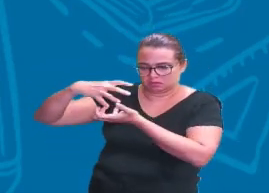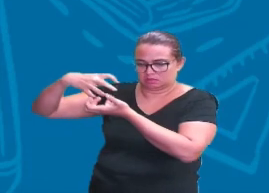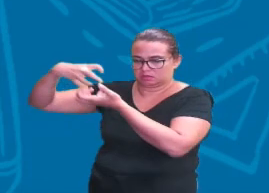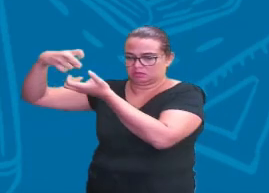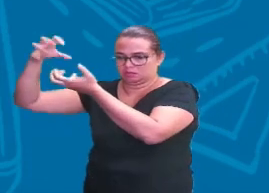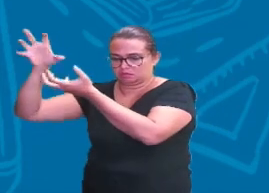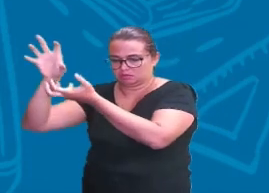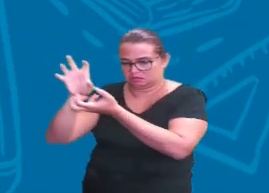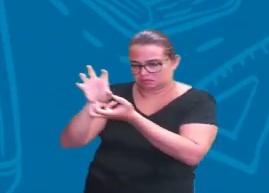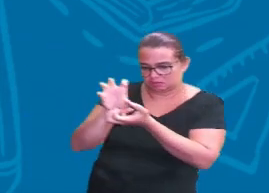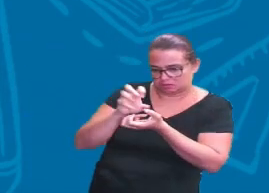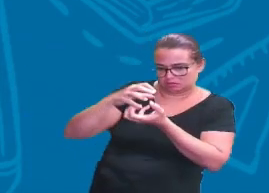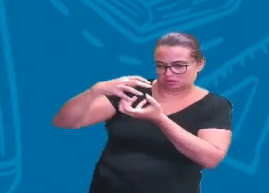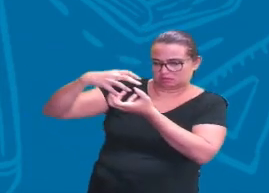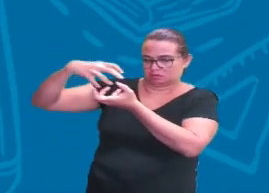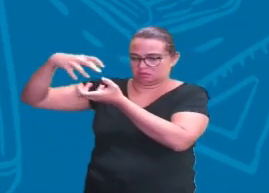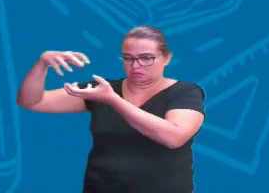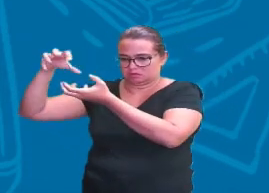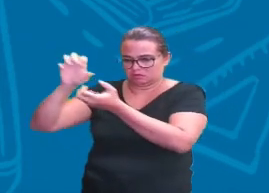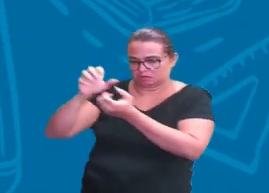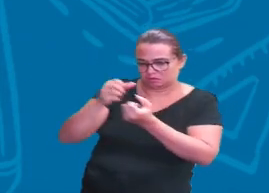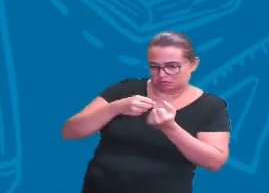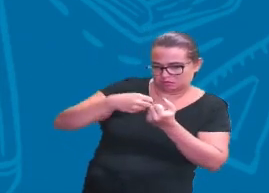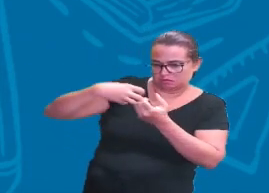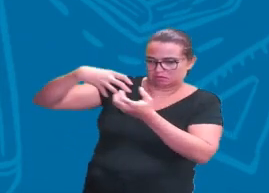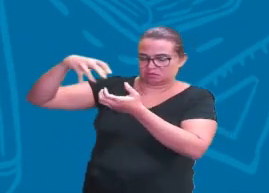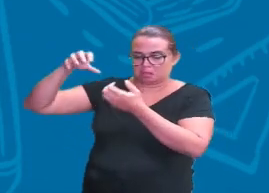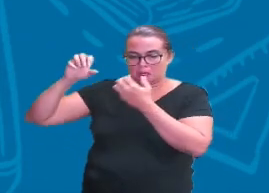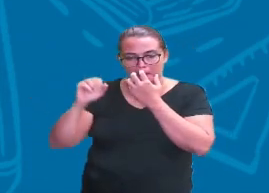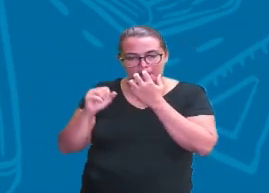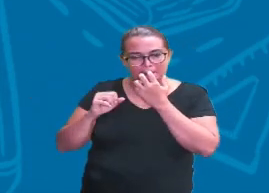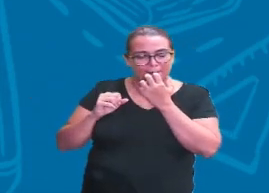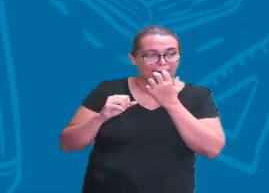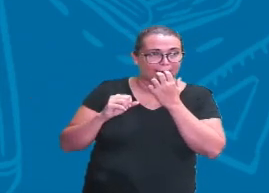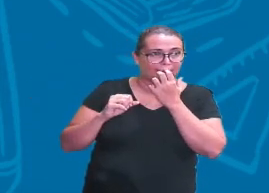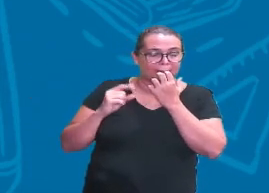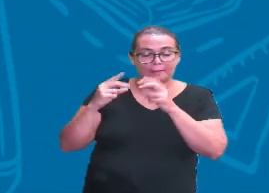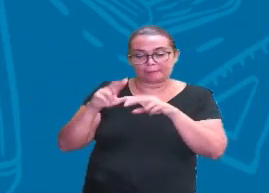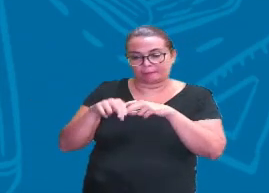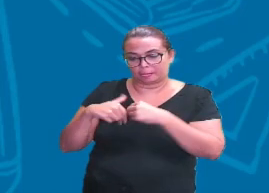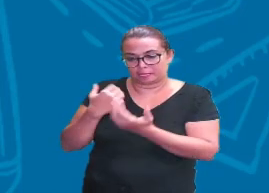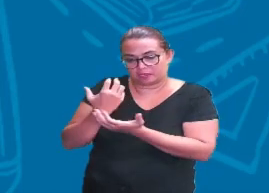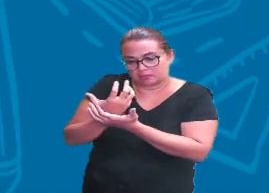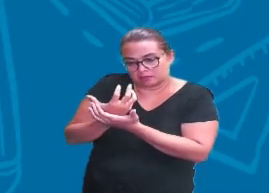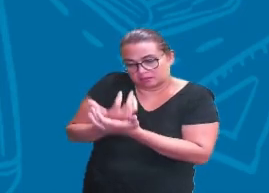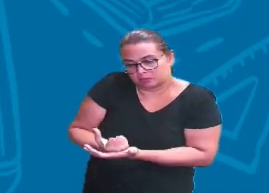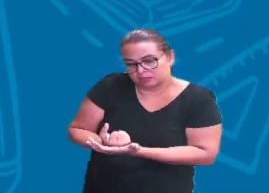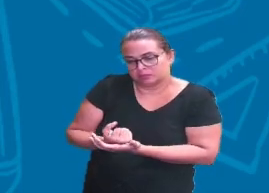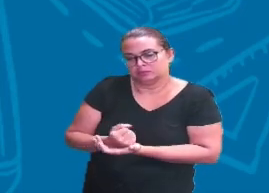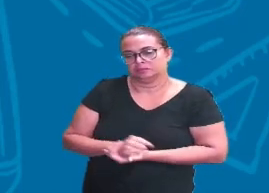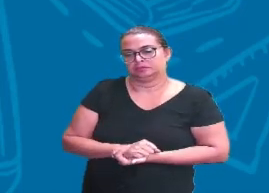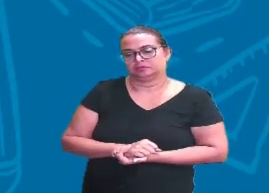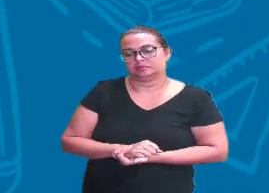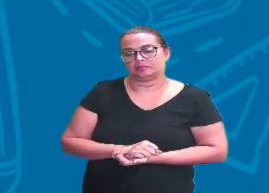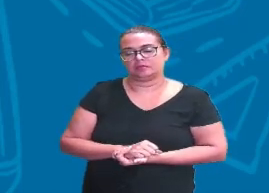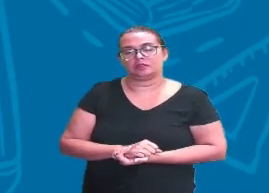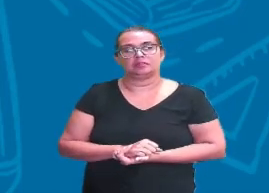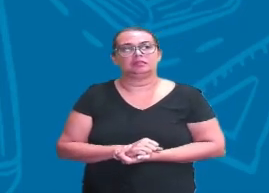tá, que essa força da gravidade, ela vai atuar em todos os corpos celestes.